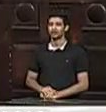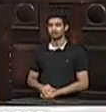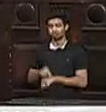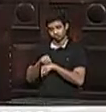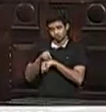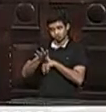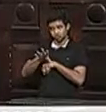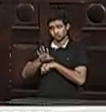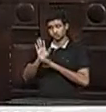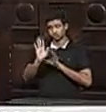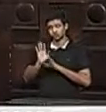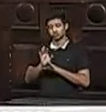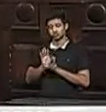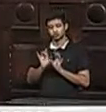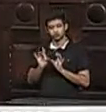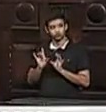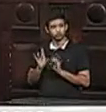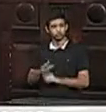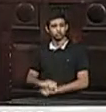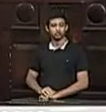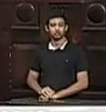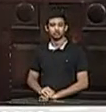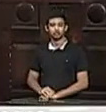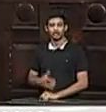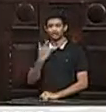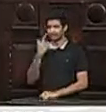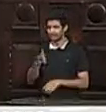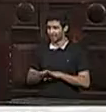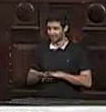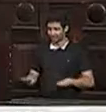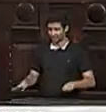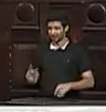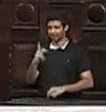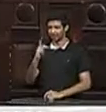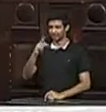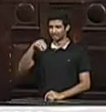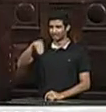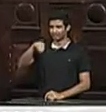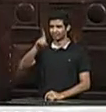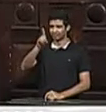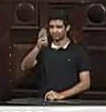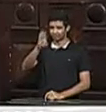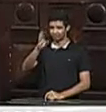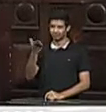sugerir a membros da bancada do PMDB, partido do autor,